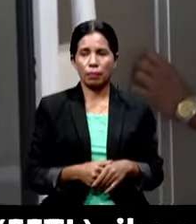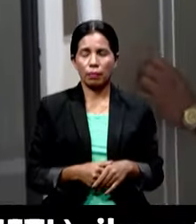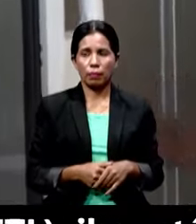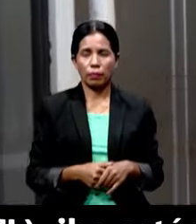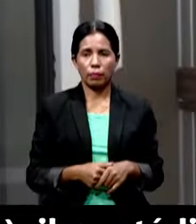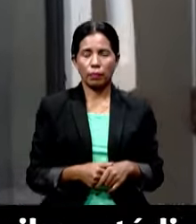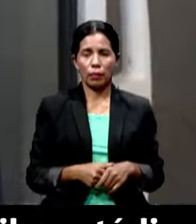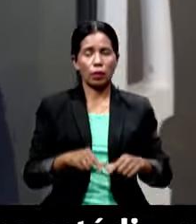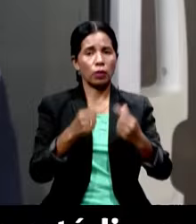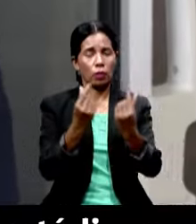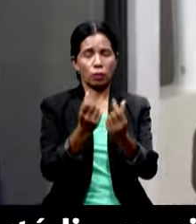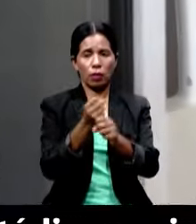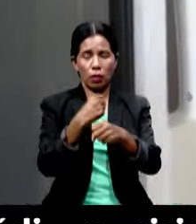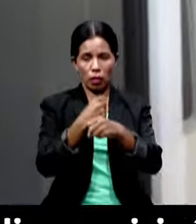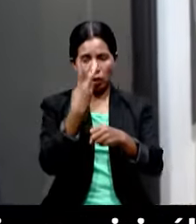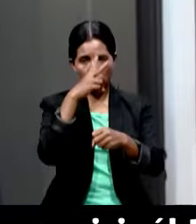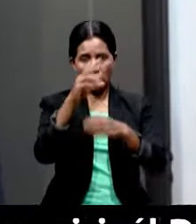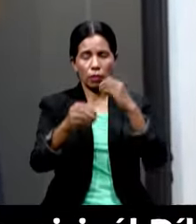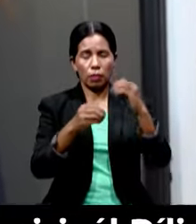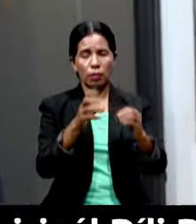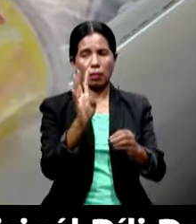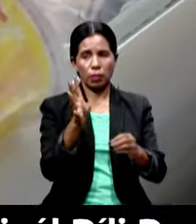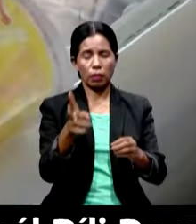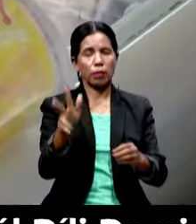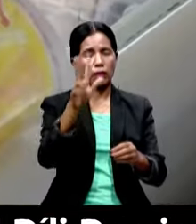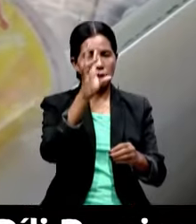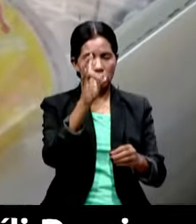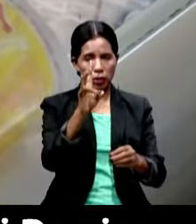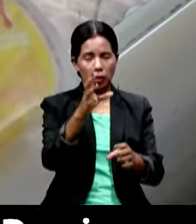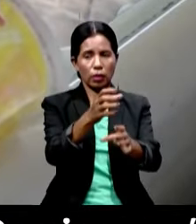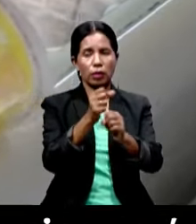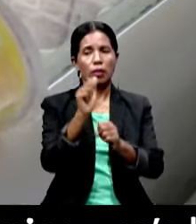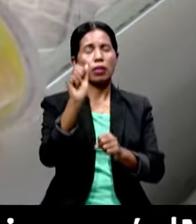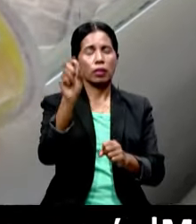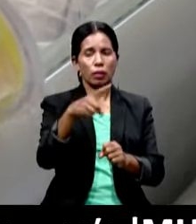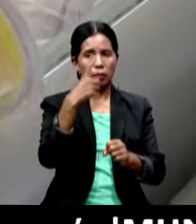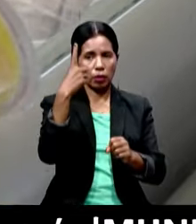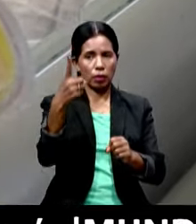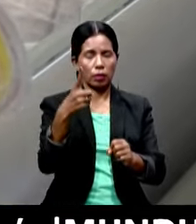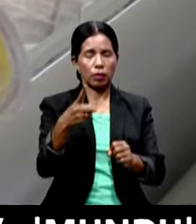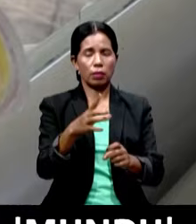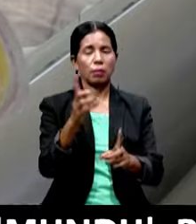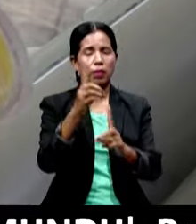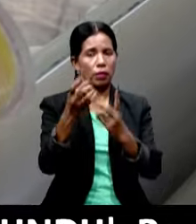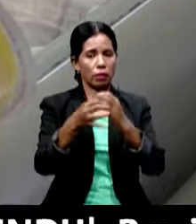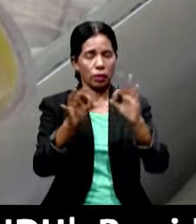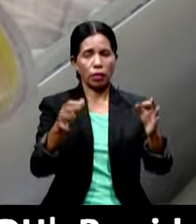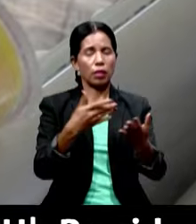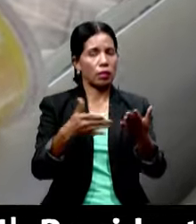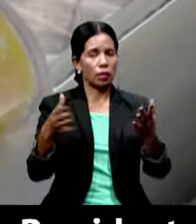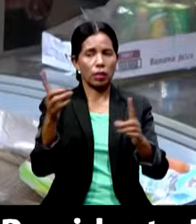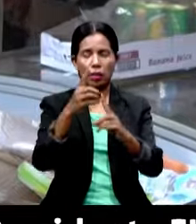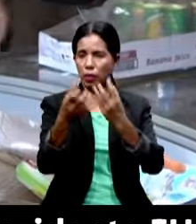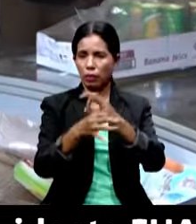Equipa conjunta deve halo inspeção ba estabelecimento hat nulu resing hitune, deteta ya sanulu resing ida ma comete infração, tamasasang balung